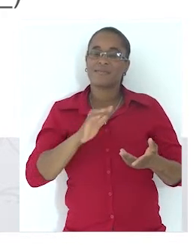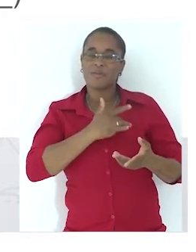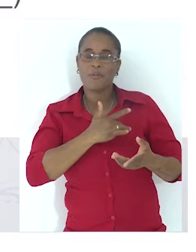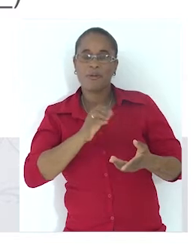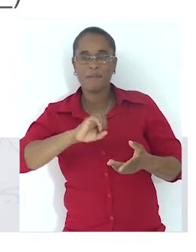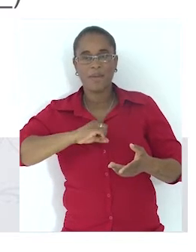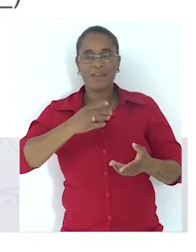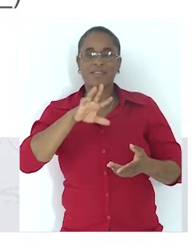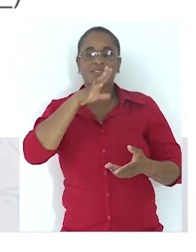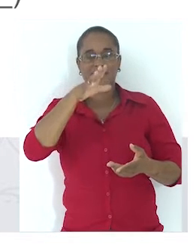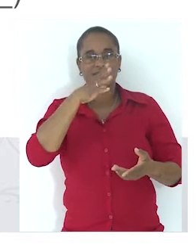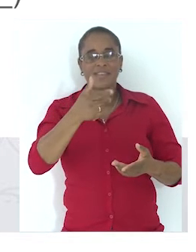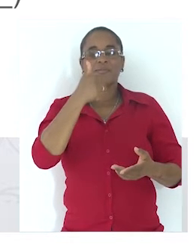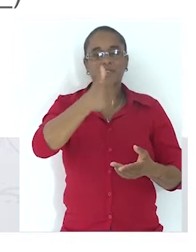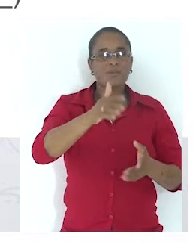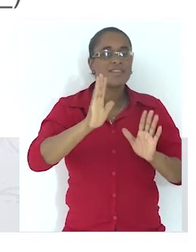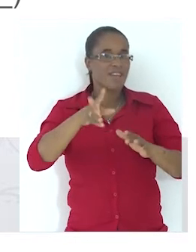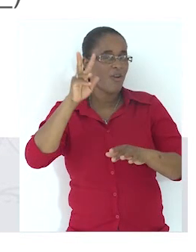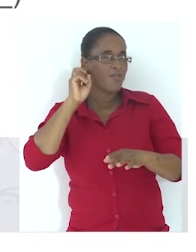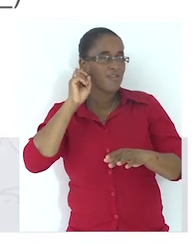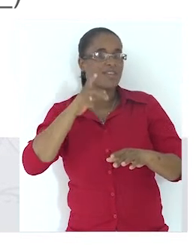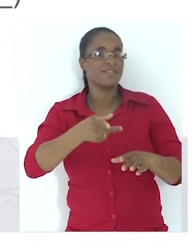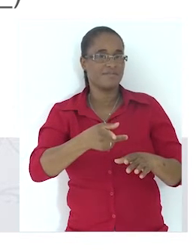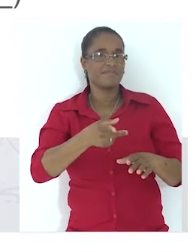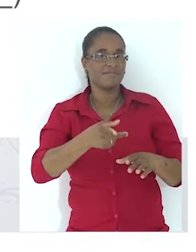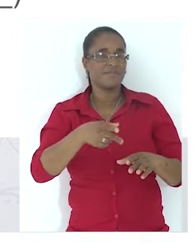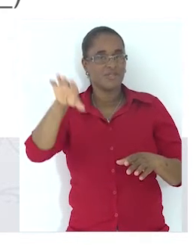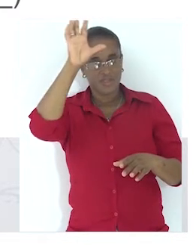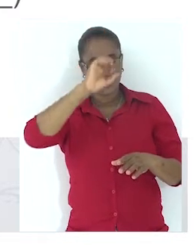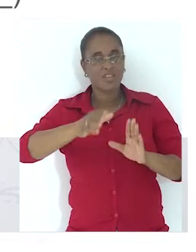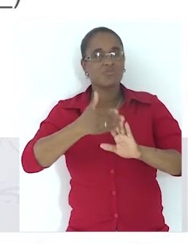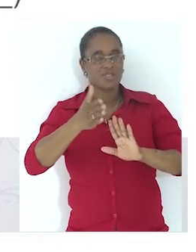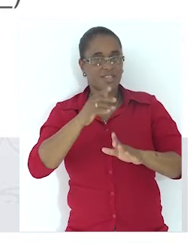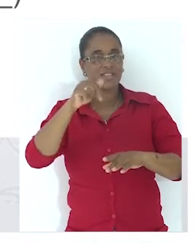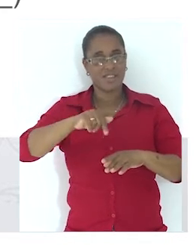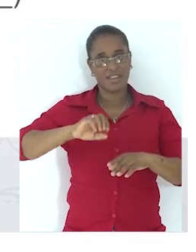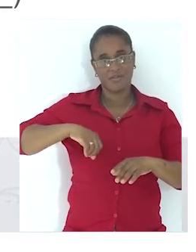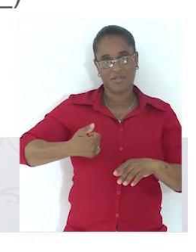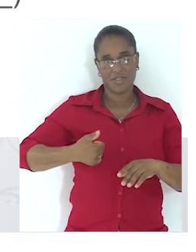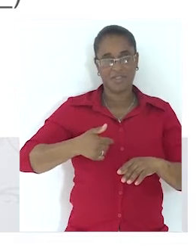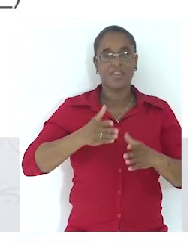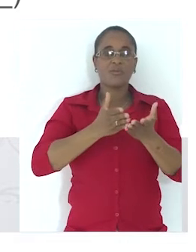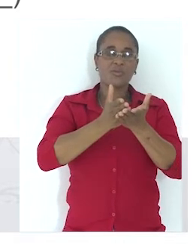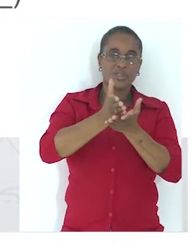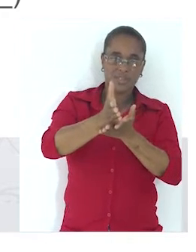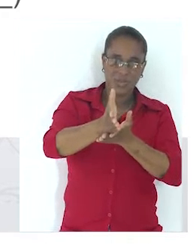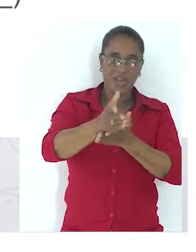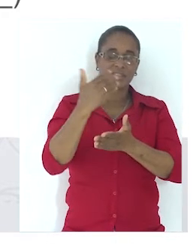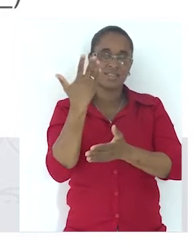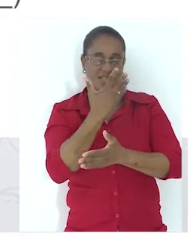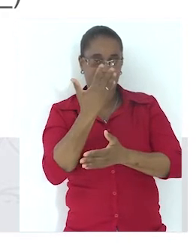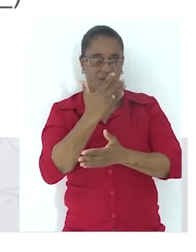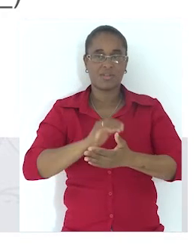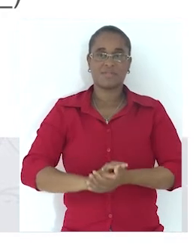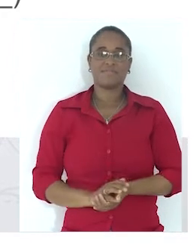Resta-nos dizer, muito bem, já ouvi, que o estado de emergência em Cabo Verde e a continuidade das